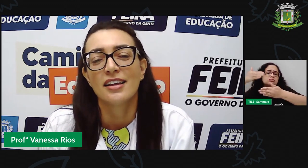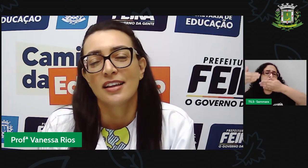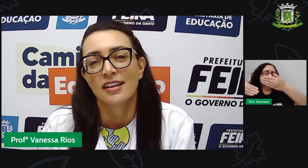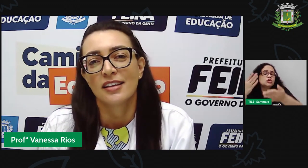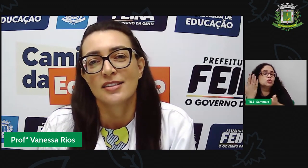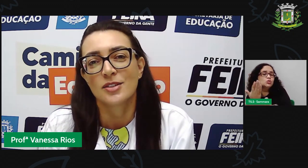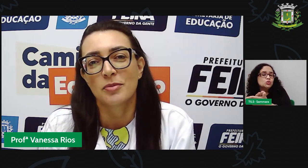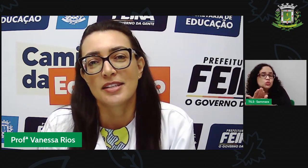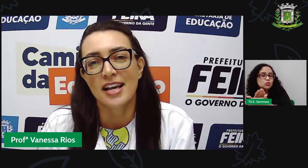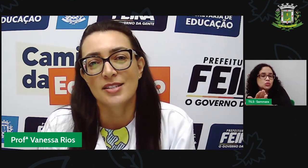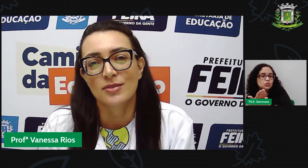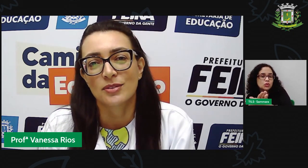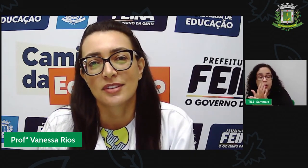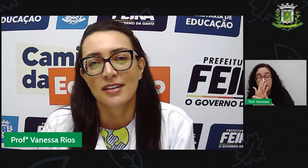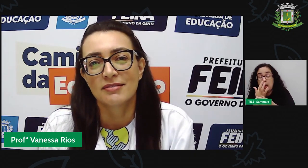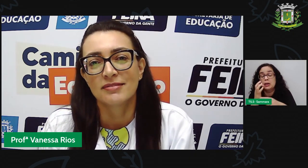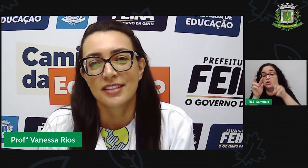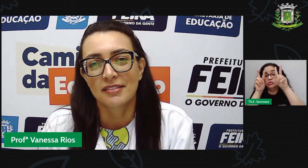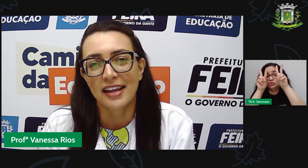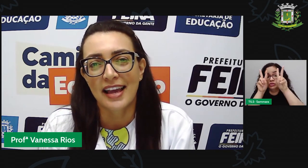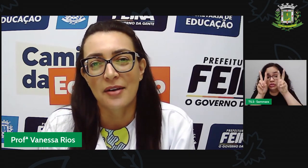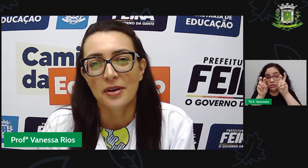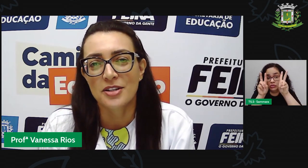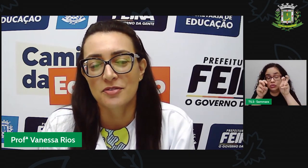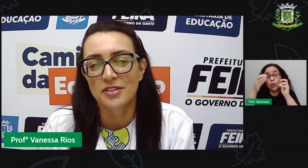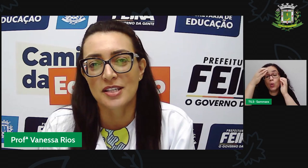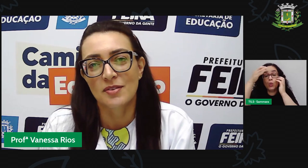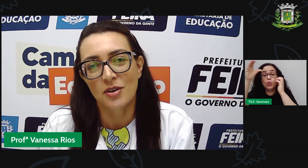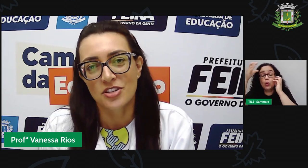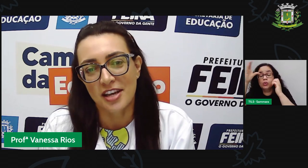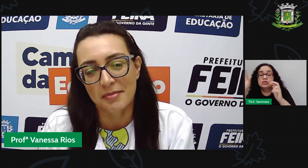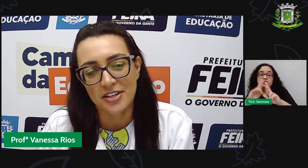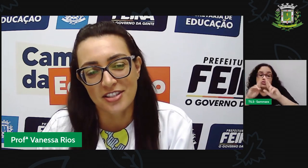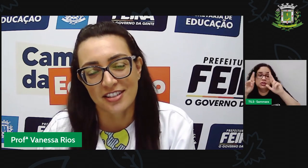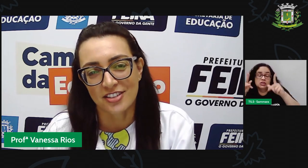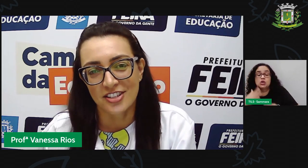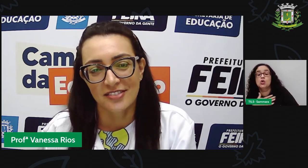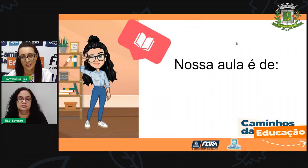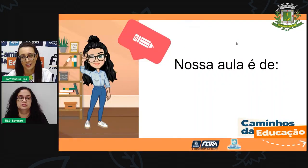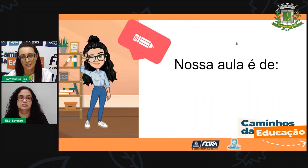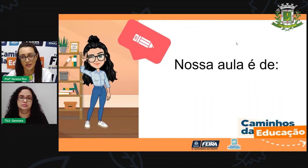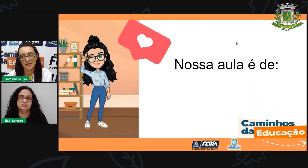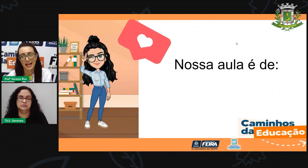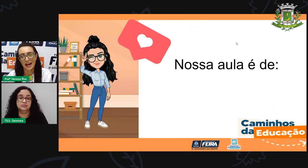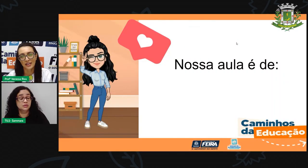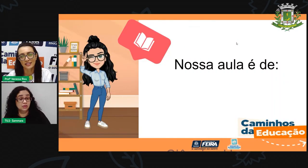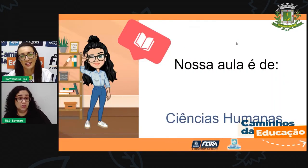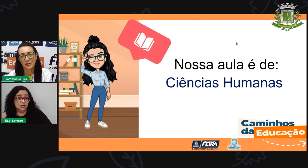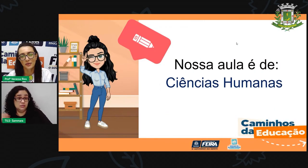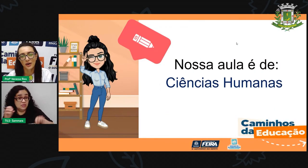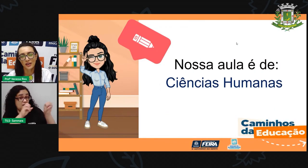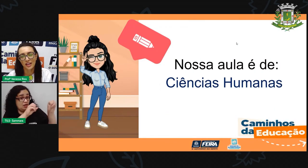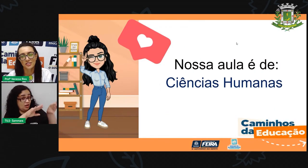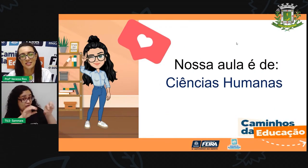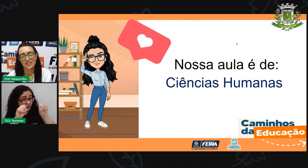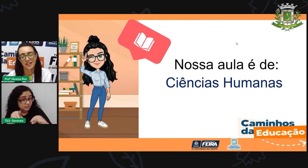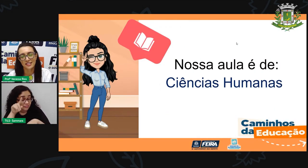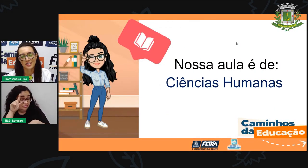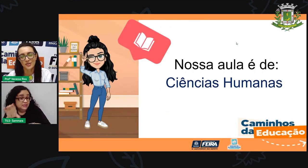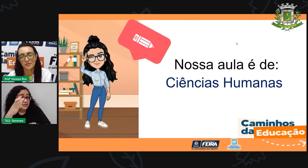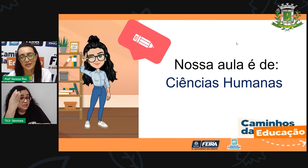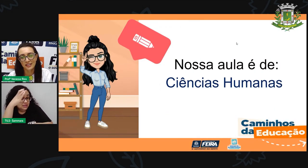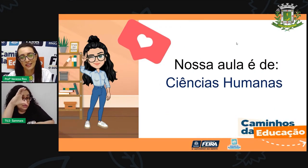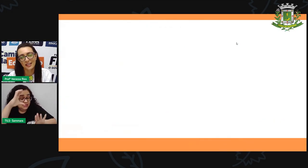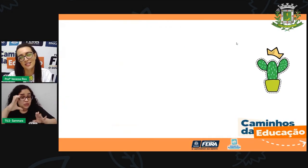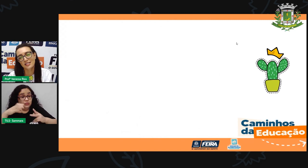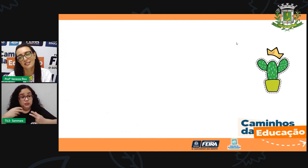estudar sobre esse assunto tão legal que eu acho que vocês vão gostar bastante. Nossa aula, então, ó, é de